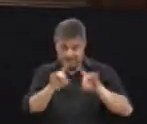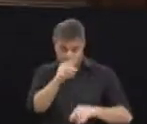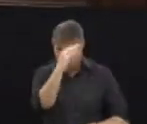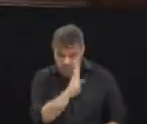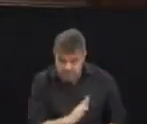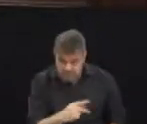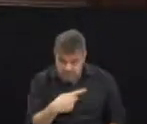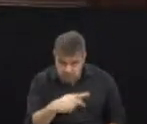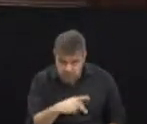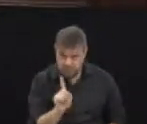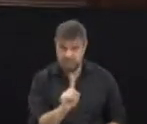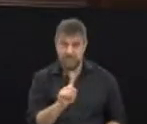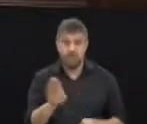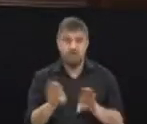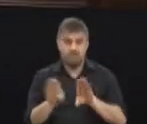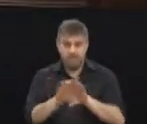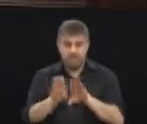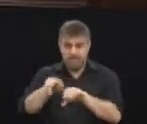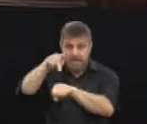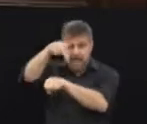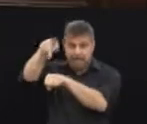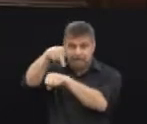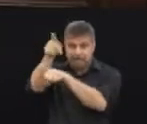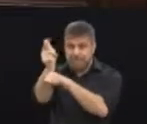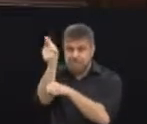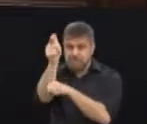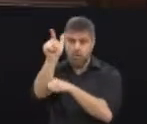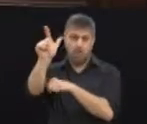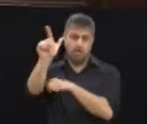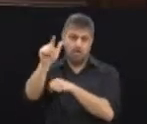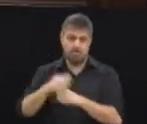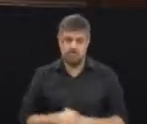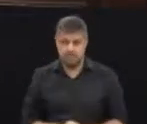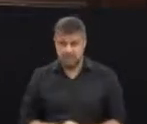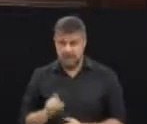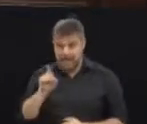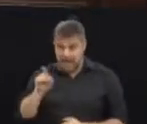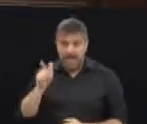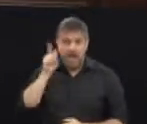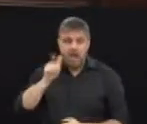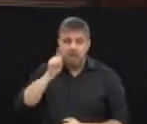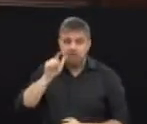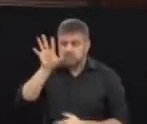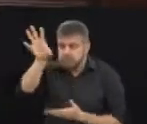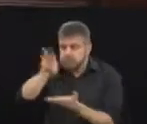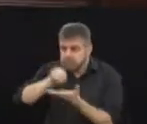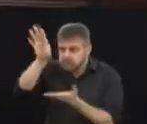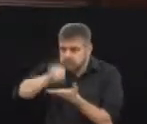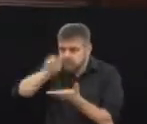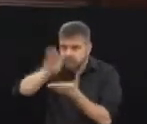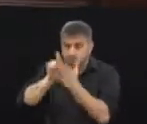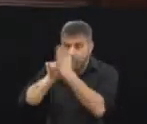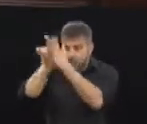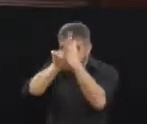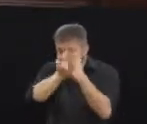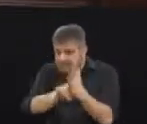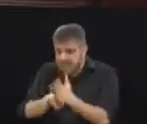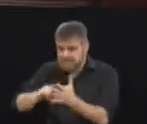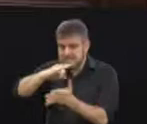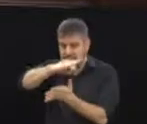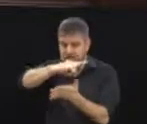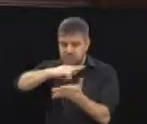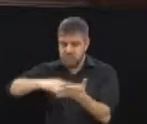só brasileiros, como sites de instituições internacionais, onde você tem acesso a pesquisas